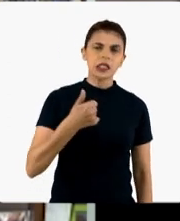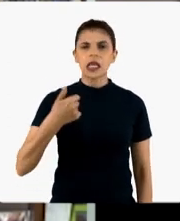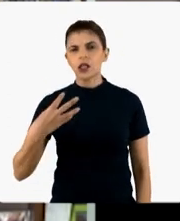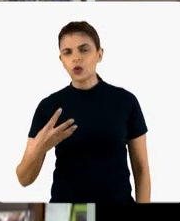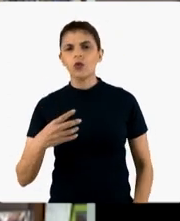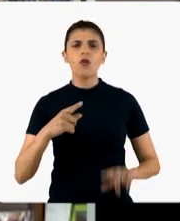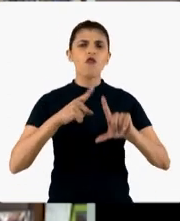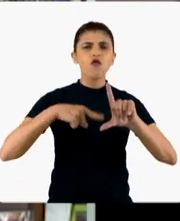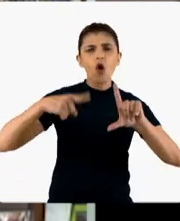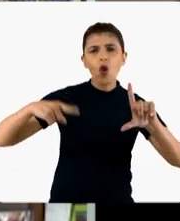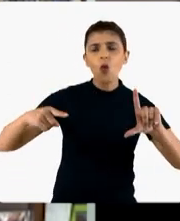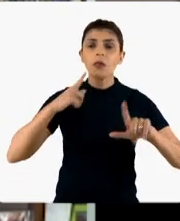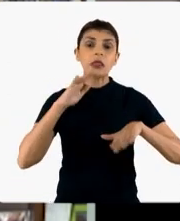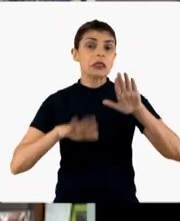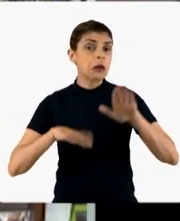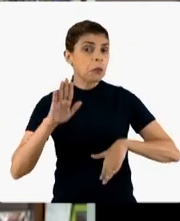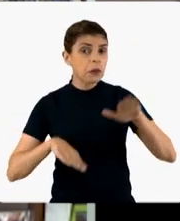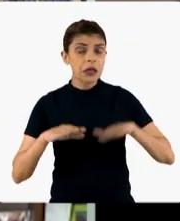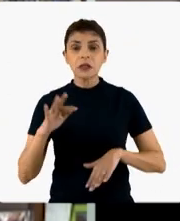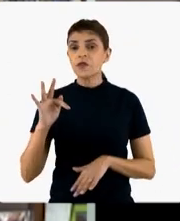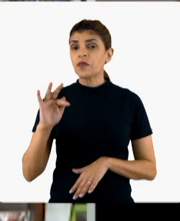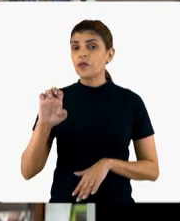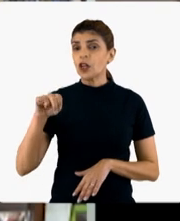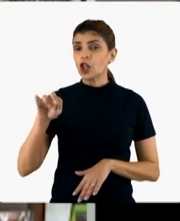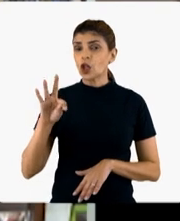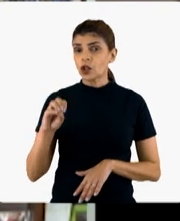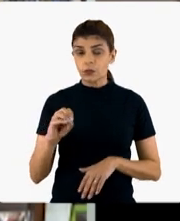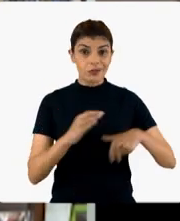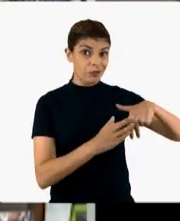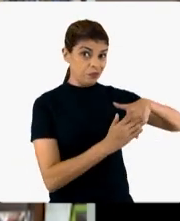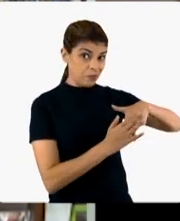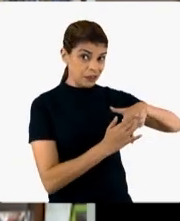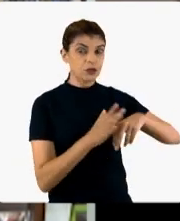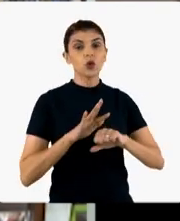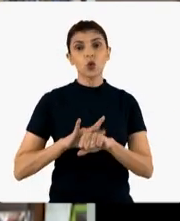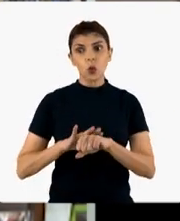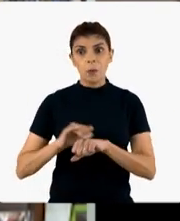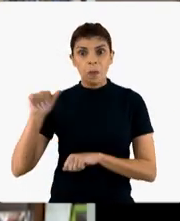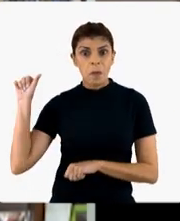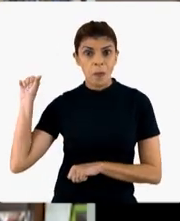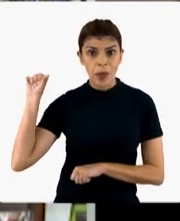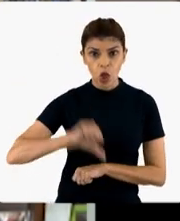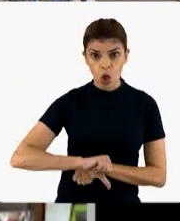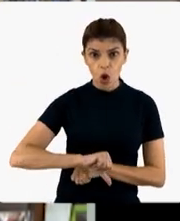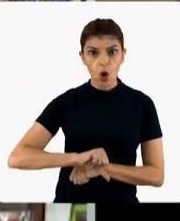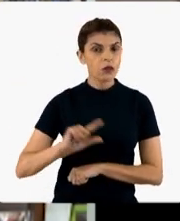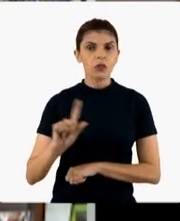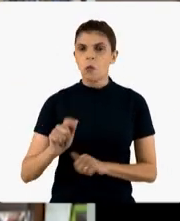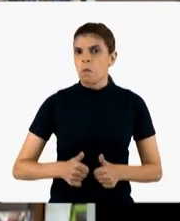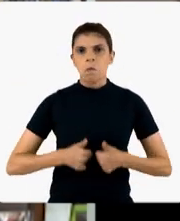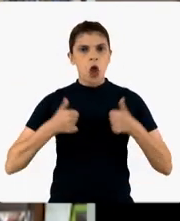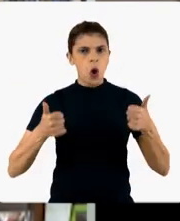14, volume corrente, dependendo do fenótipo, mais ou menos liberal. Mas se o doente piora, se o